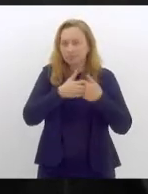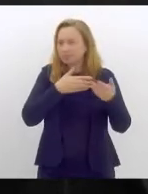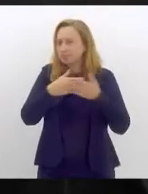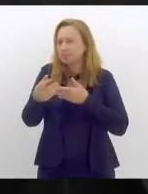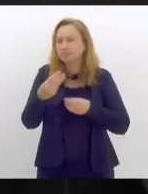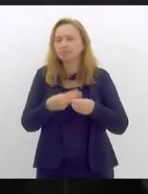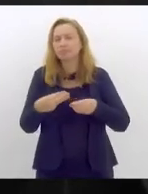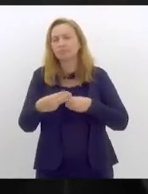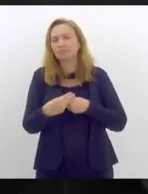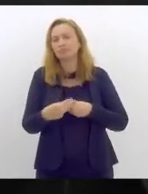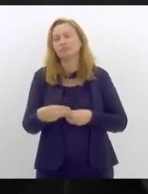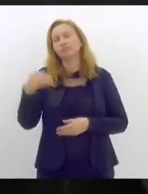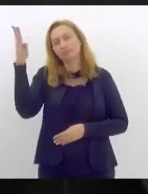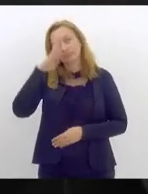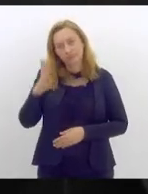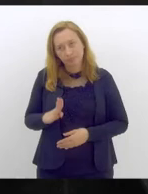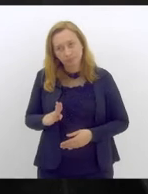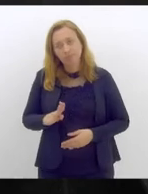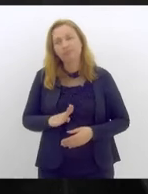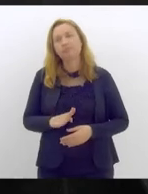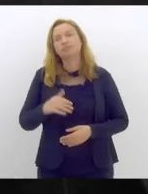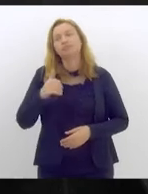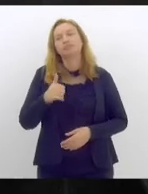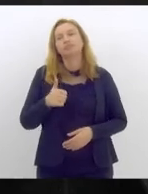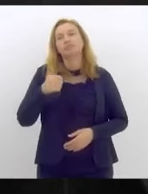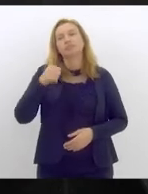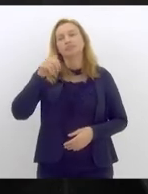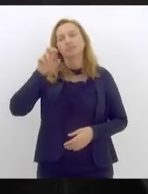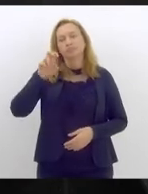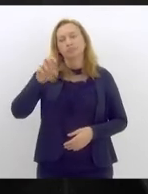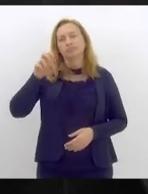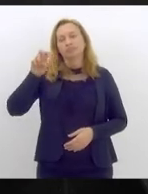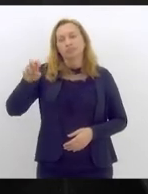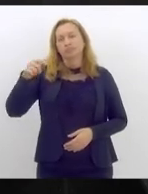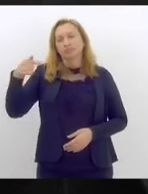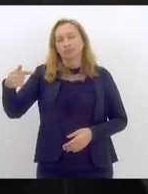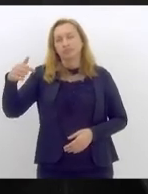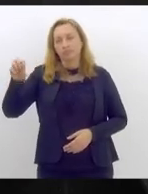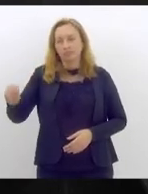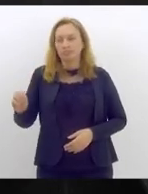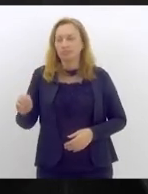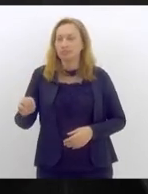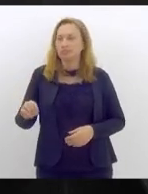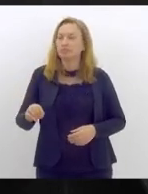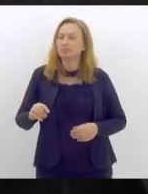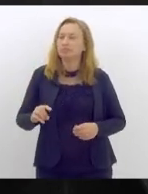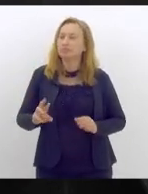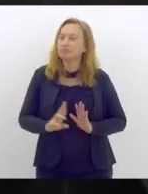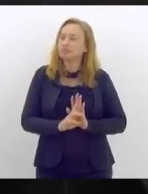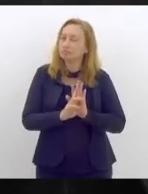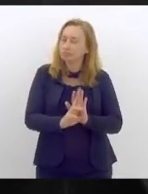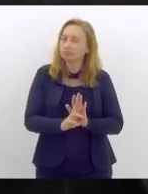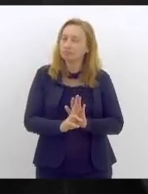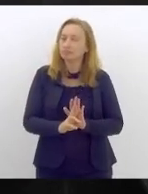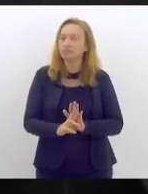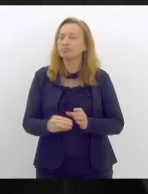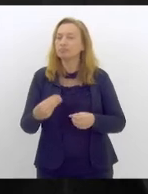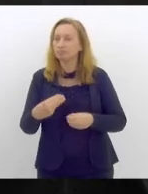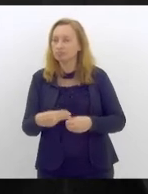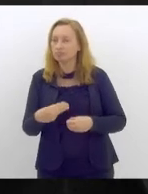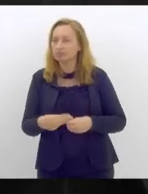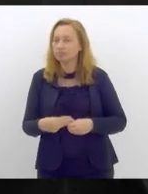brasileiro de qualquer um dos 5 mil crianças 70 exercer a Prefeitura de uma cidade de um município é